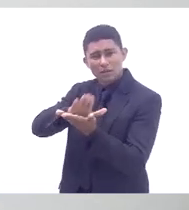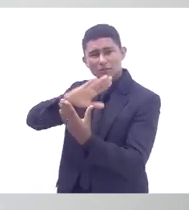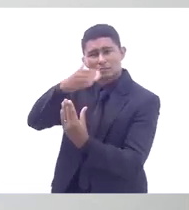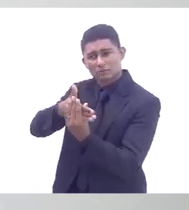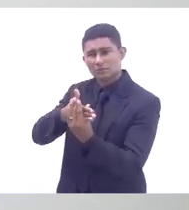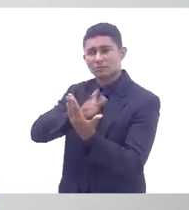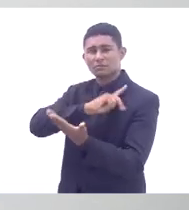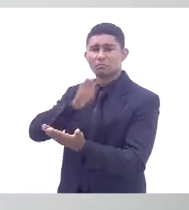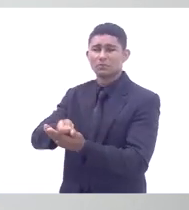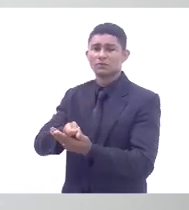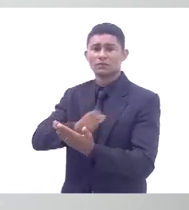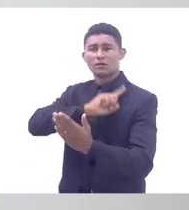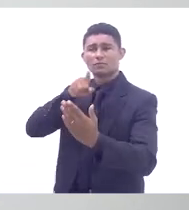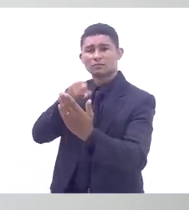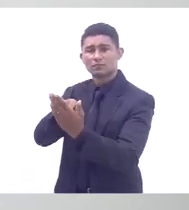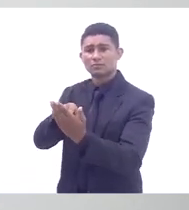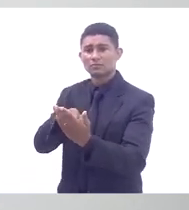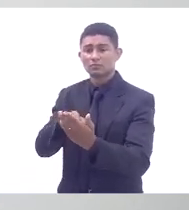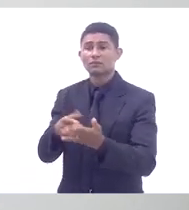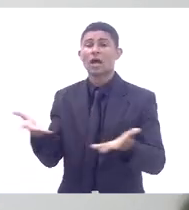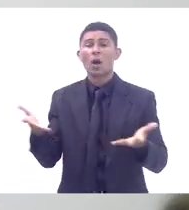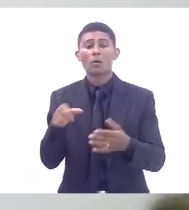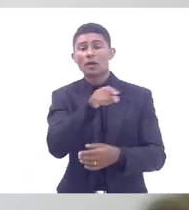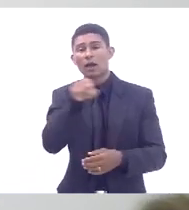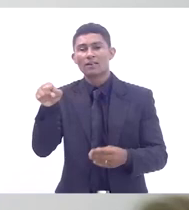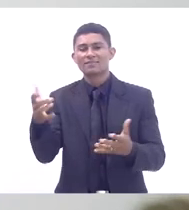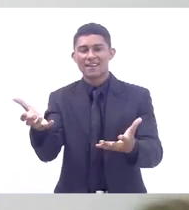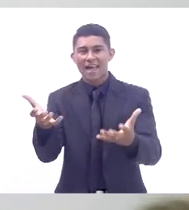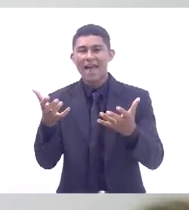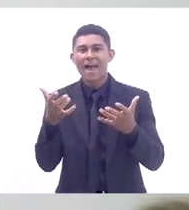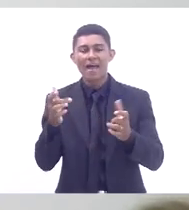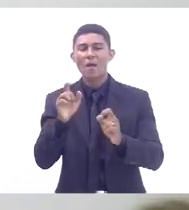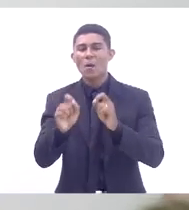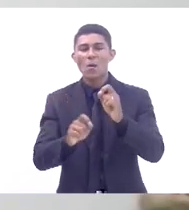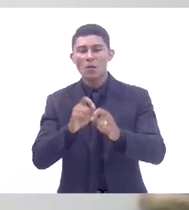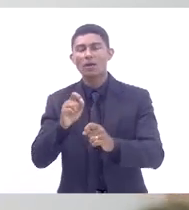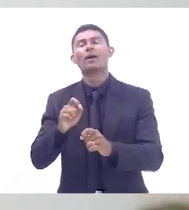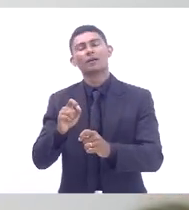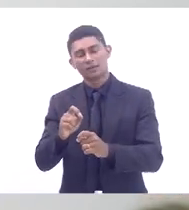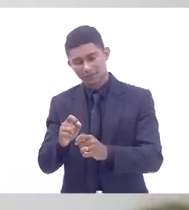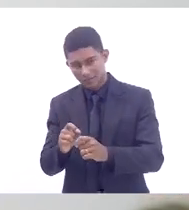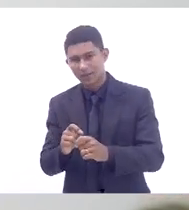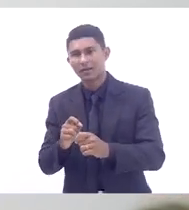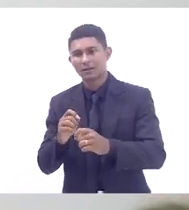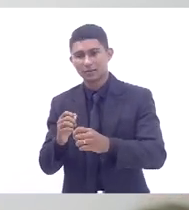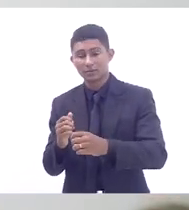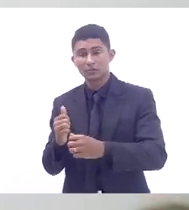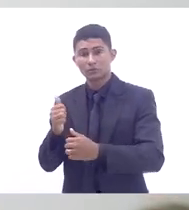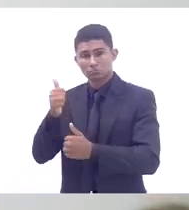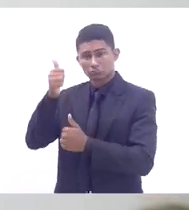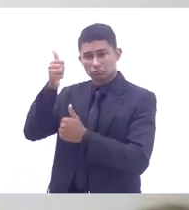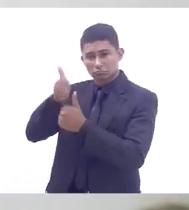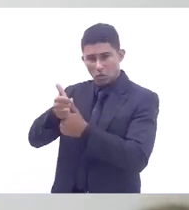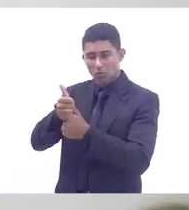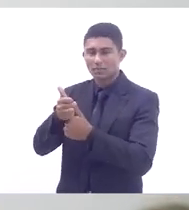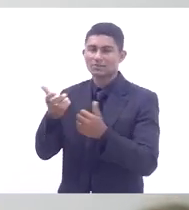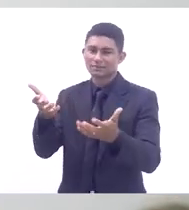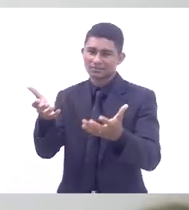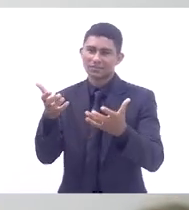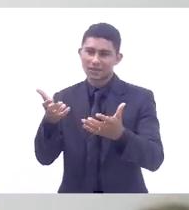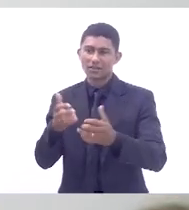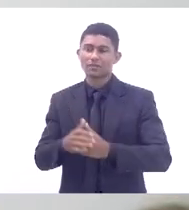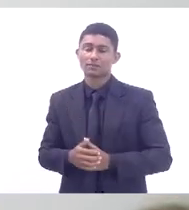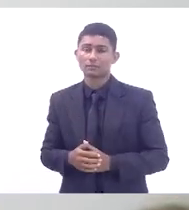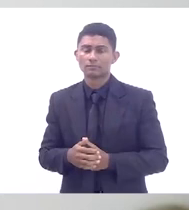pretendem se alçar hoje como Procuradores da universidade em um projeto que está em curso internamente a falta da